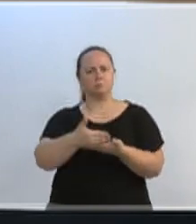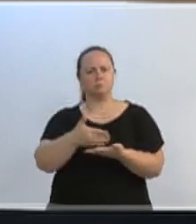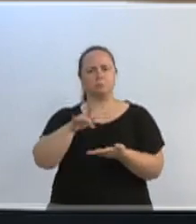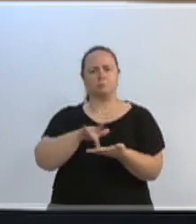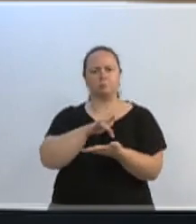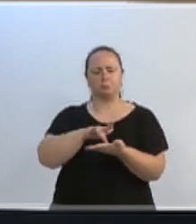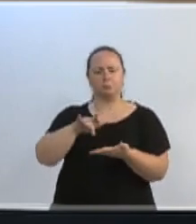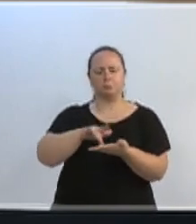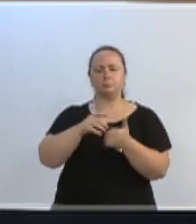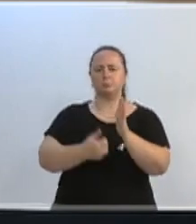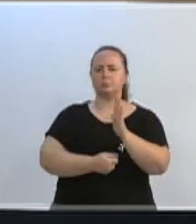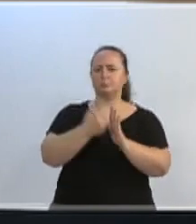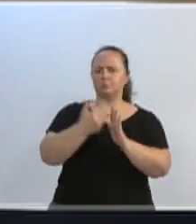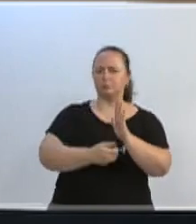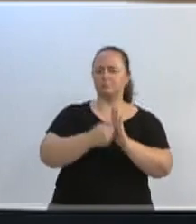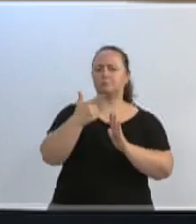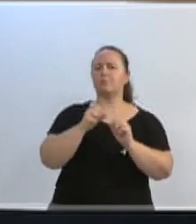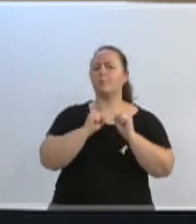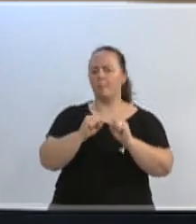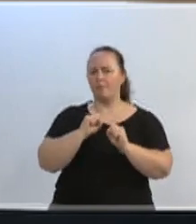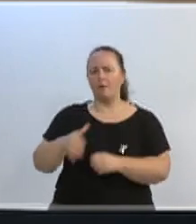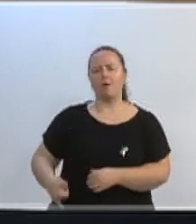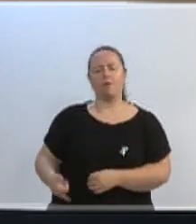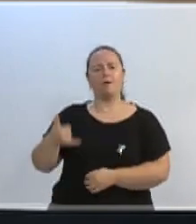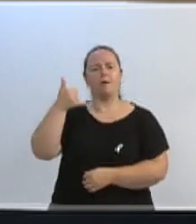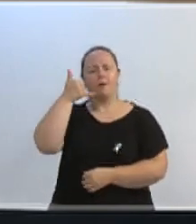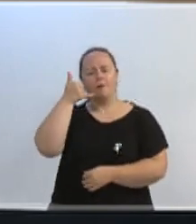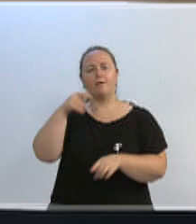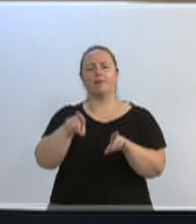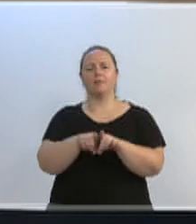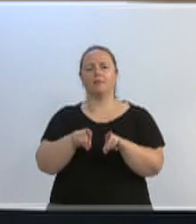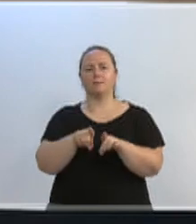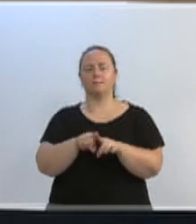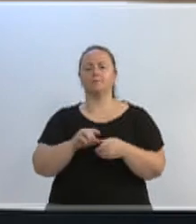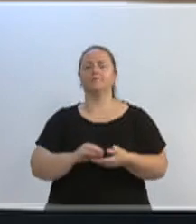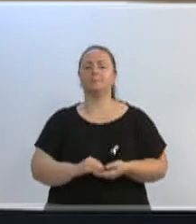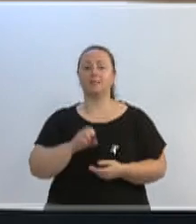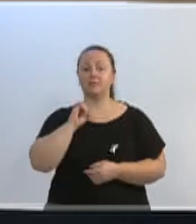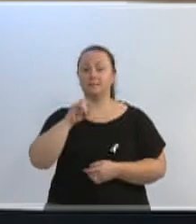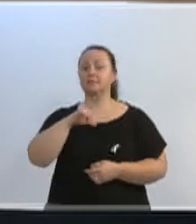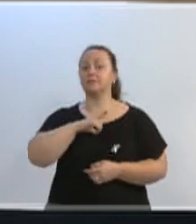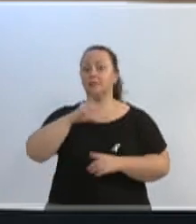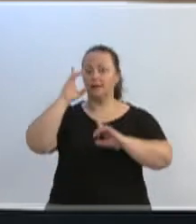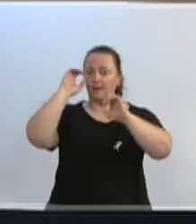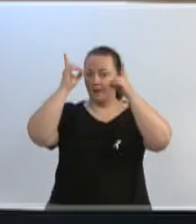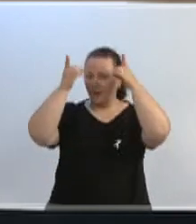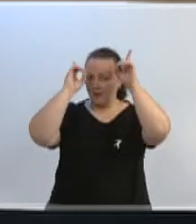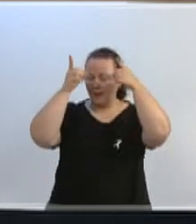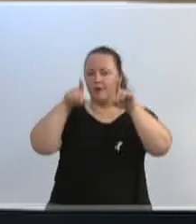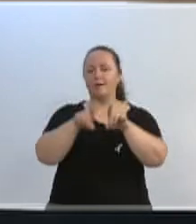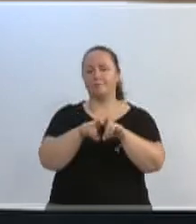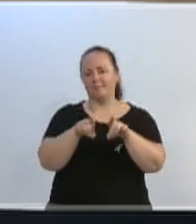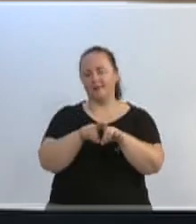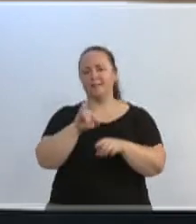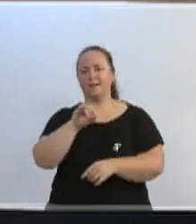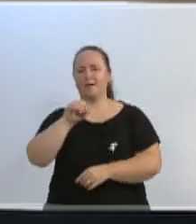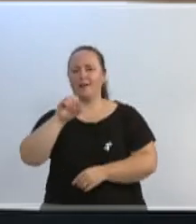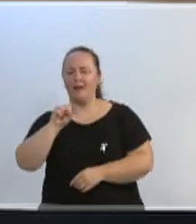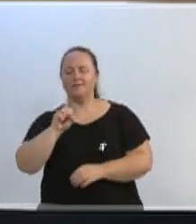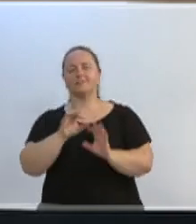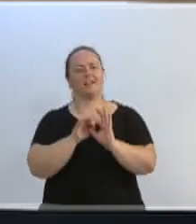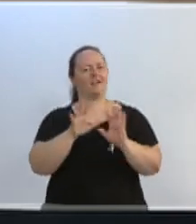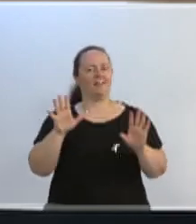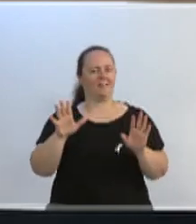notebooks e dispositivos móveis com os sistemas Android e iOS. Também